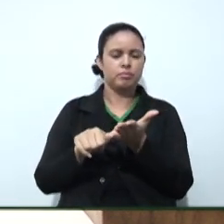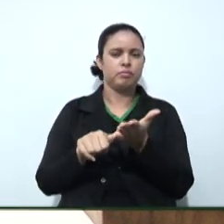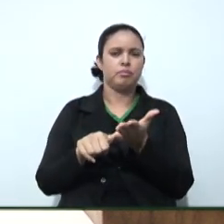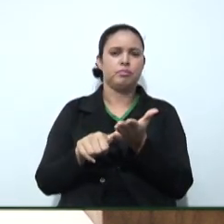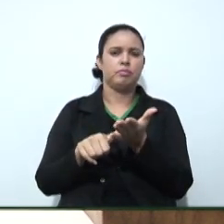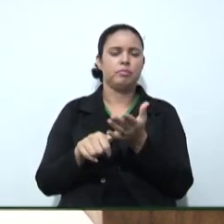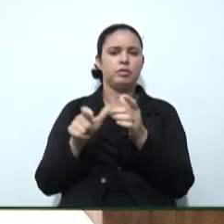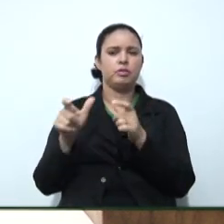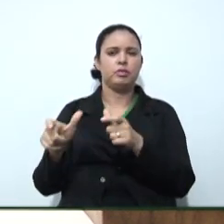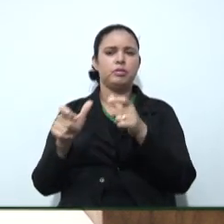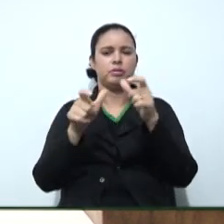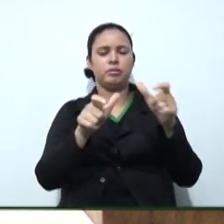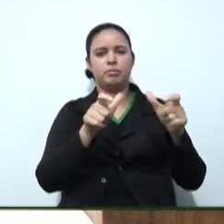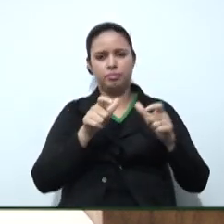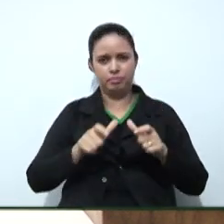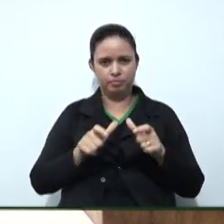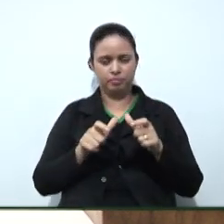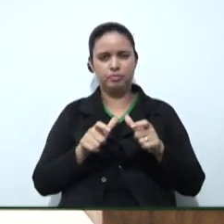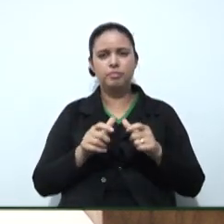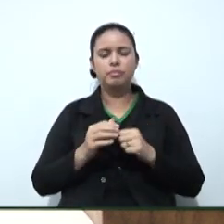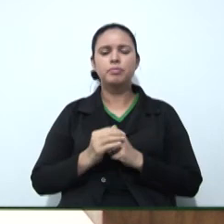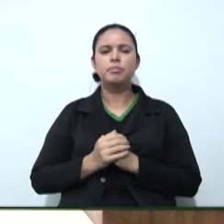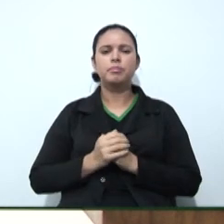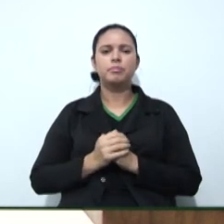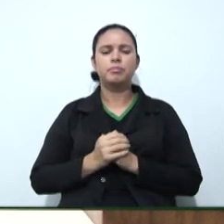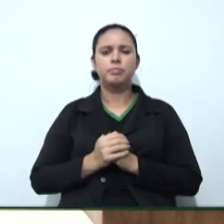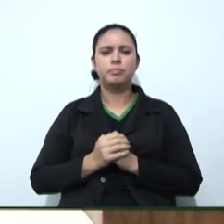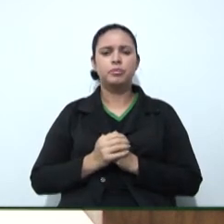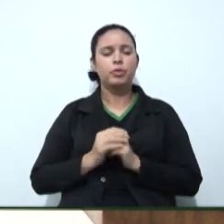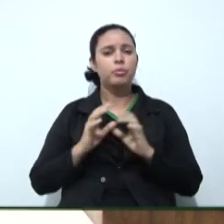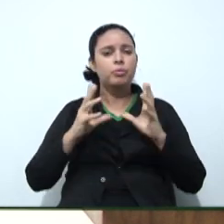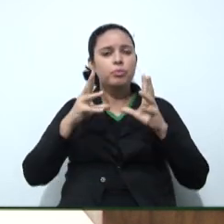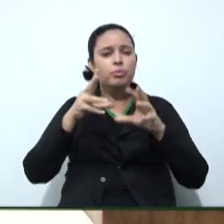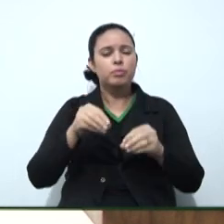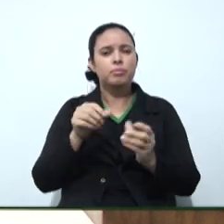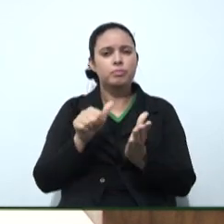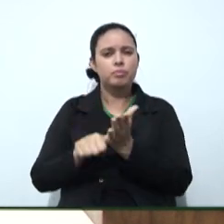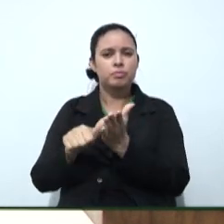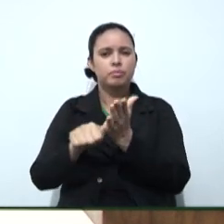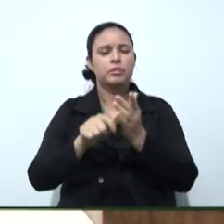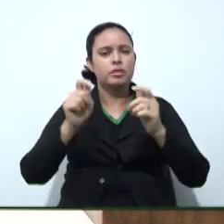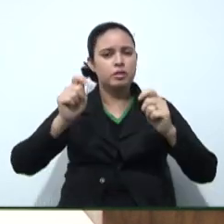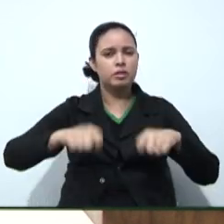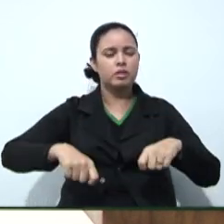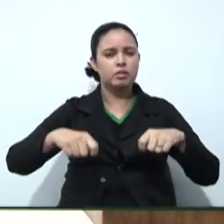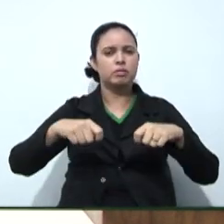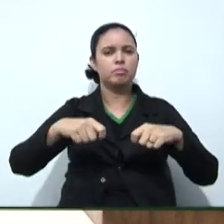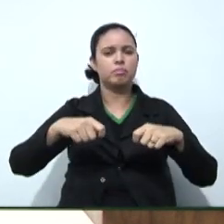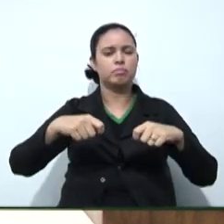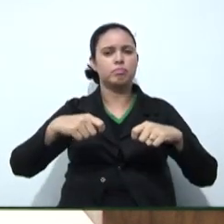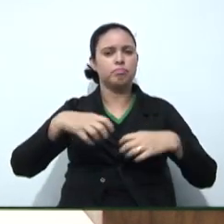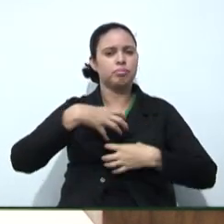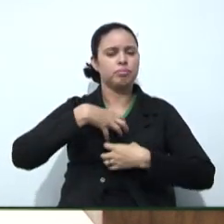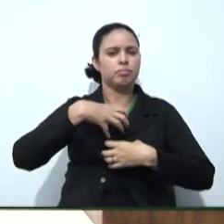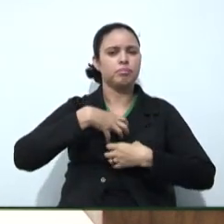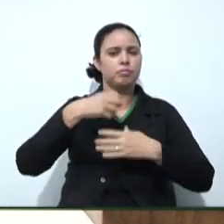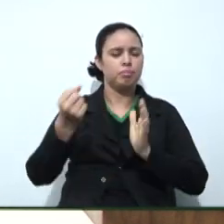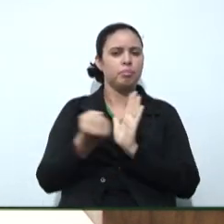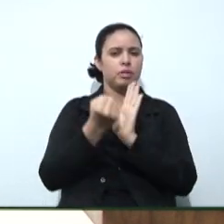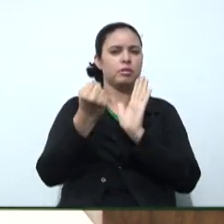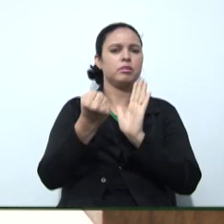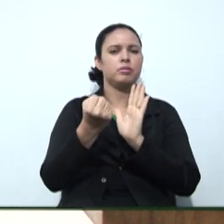numa determinada localidade. E todos esses cooperados poderão ser afetados por um determinado